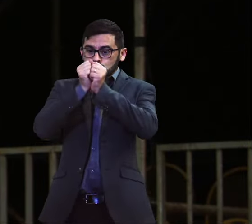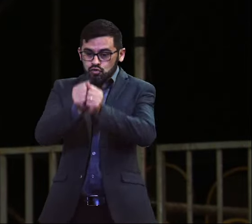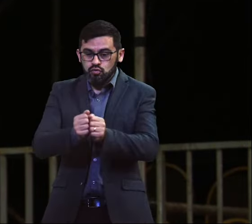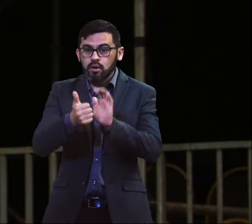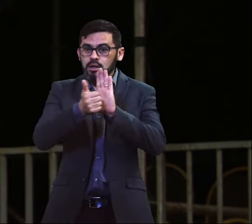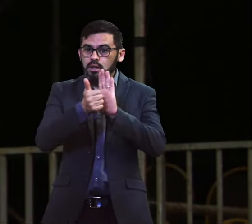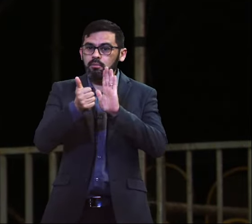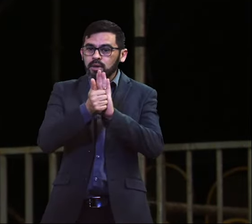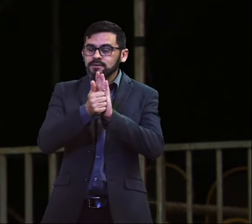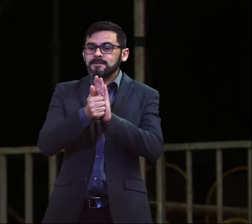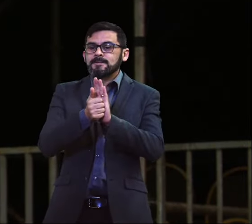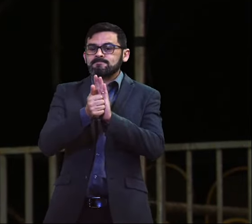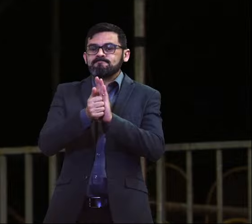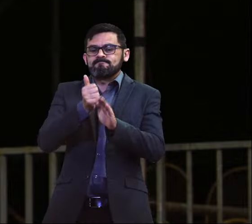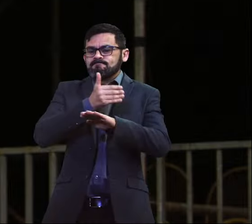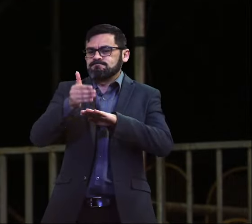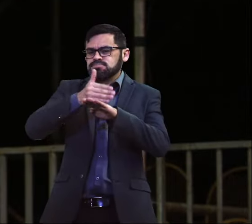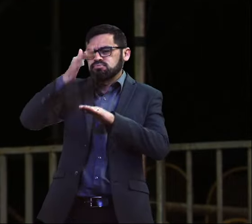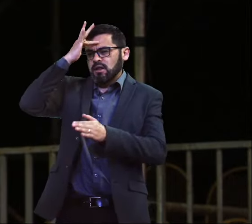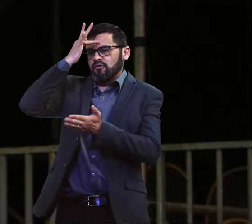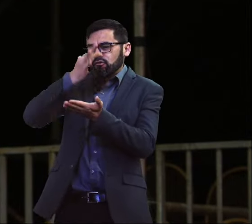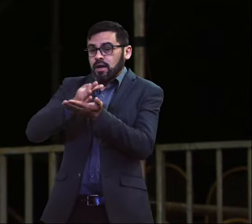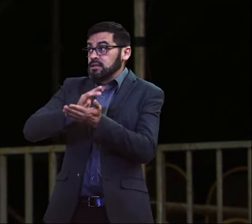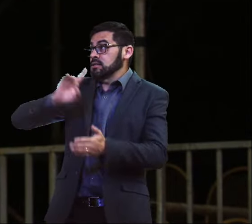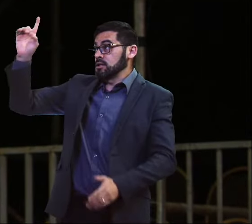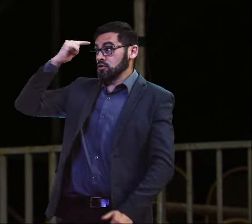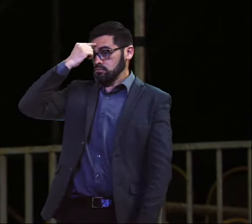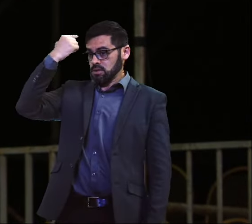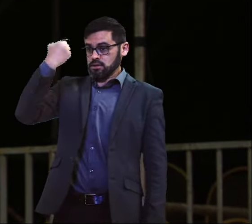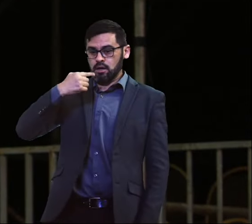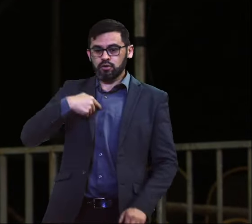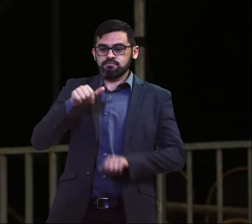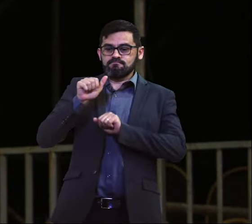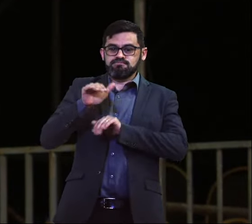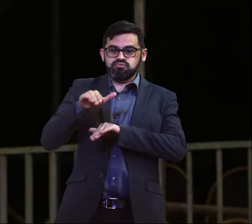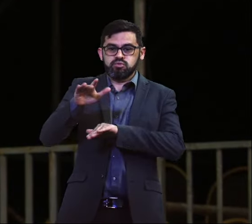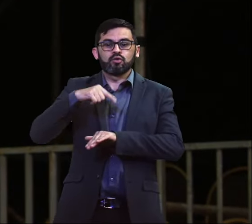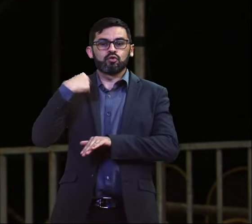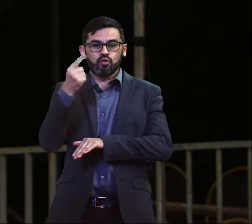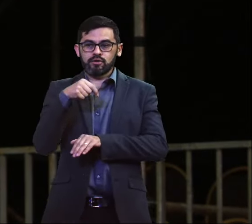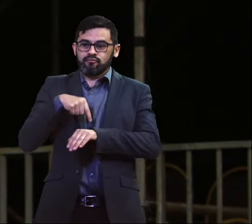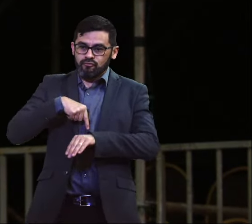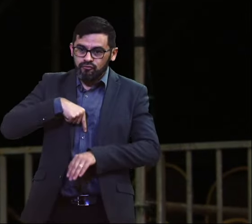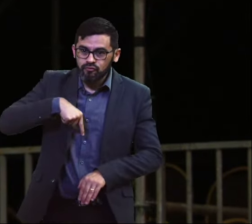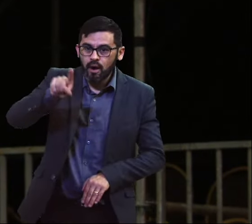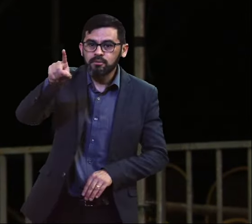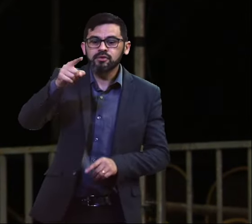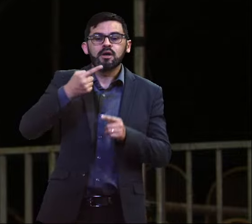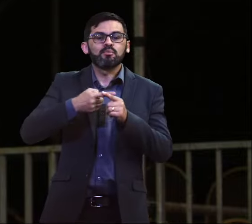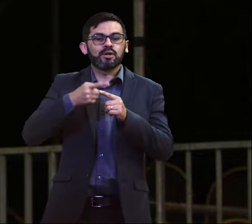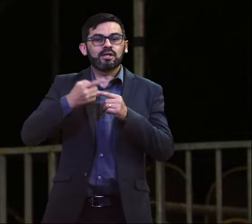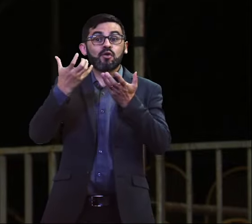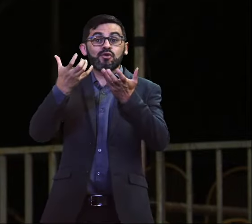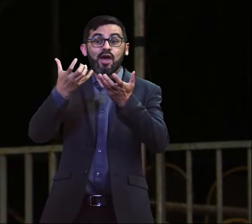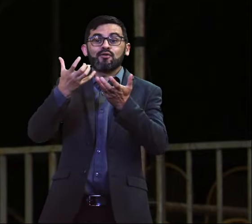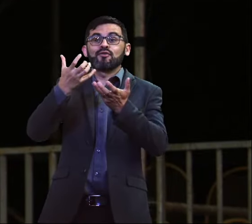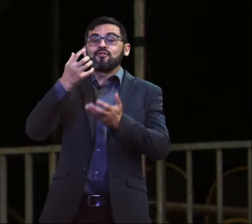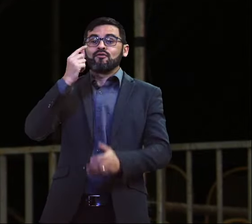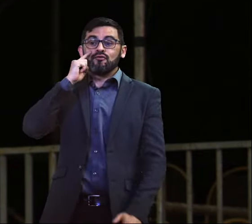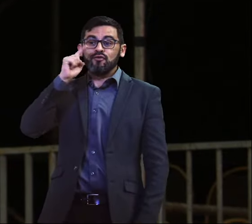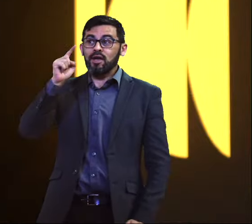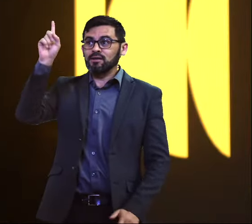igreja para o meio das águas. Se Deus mandar a gente marchar para o meio do mar, nós iremos, porque eu quero ver Deus abrindo